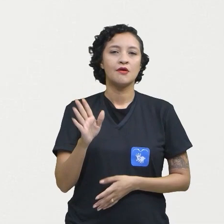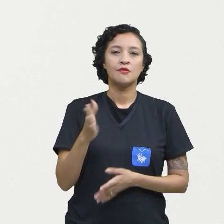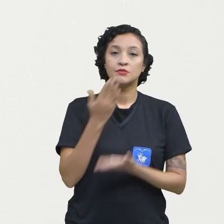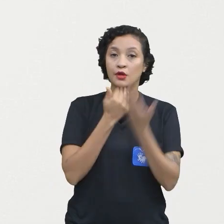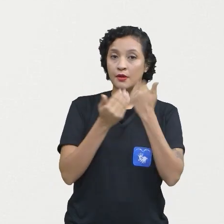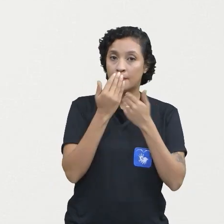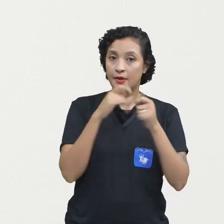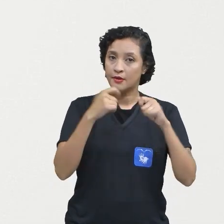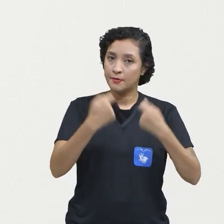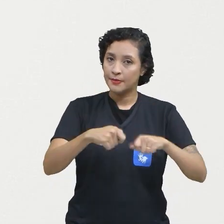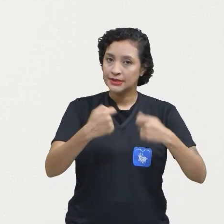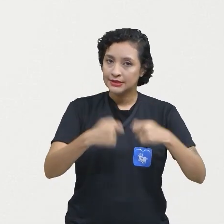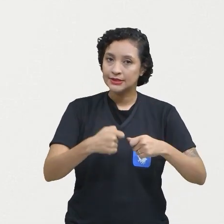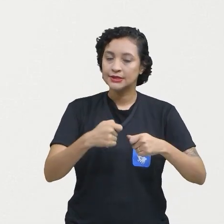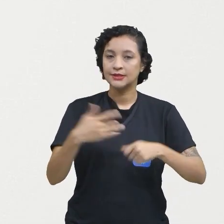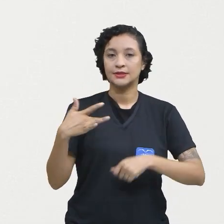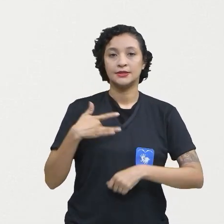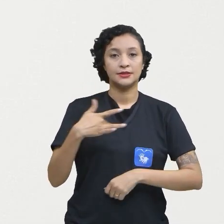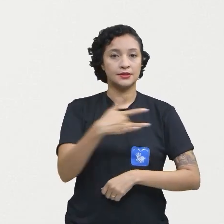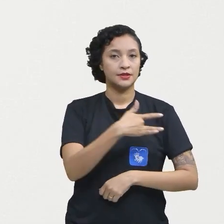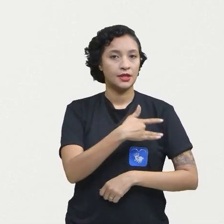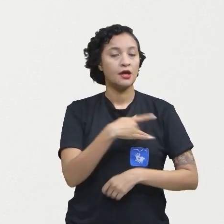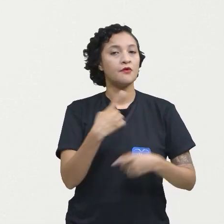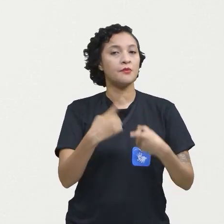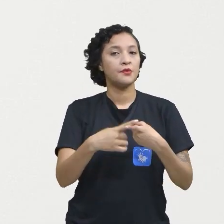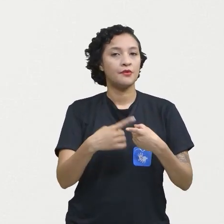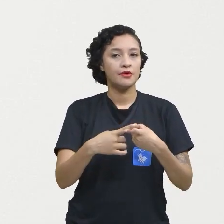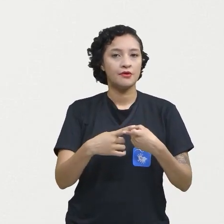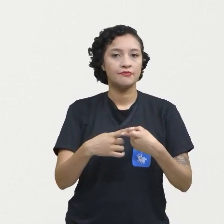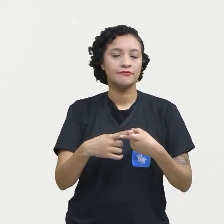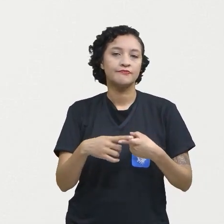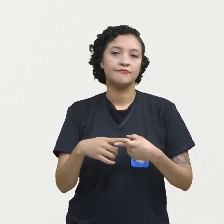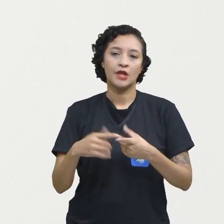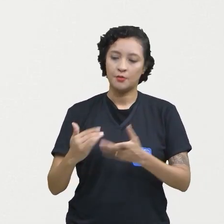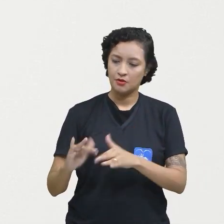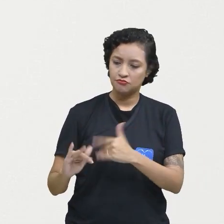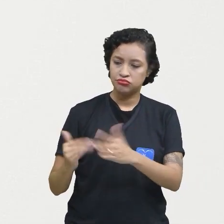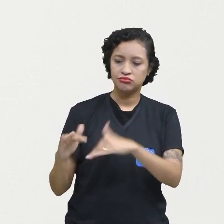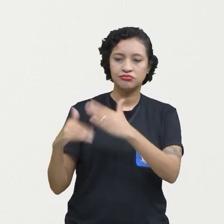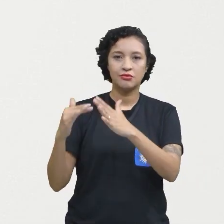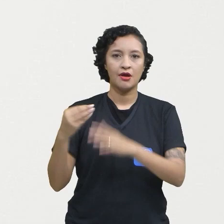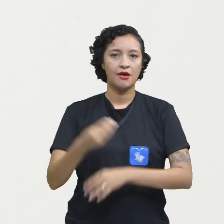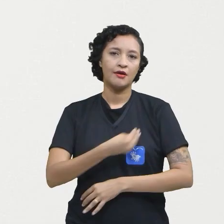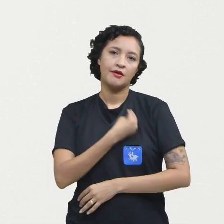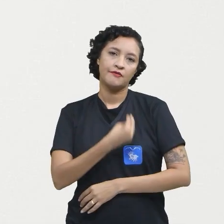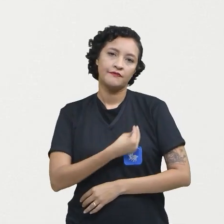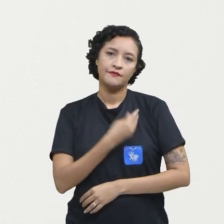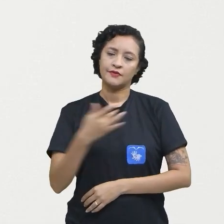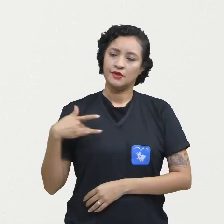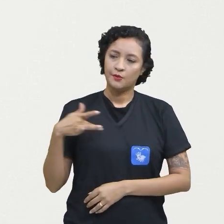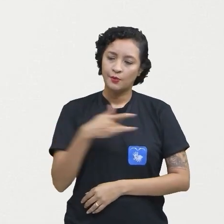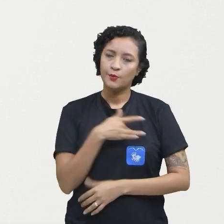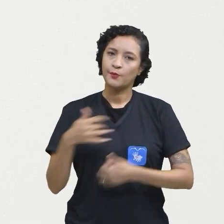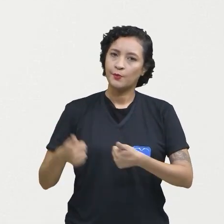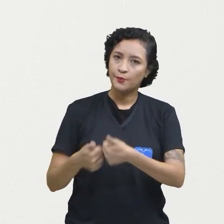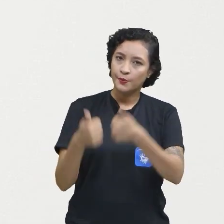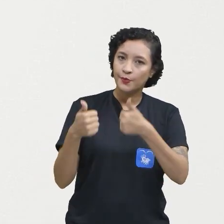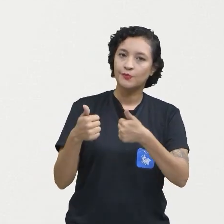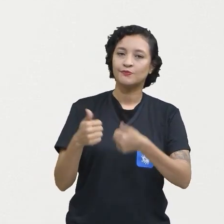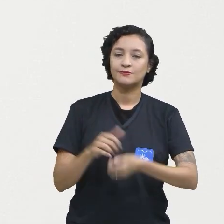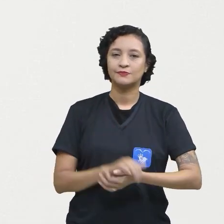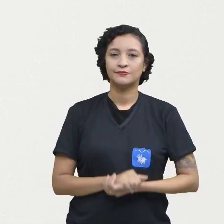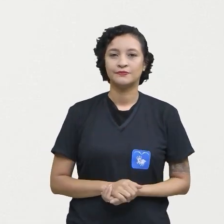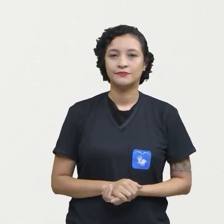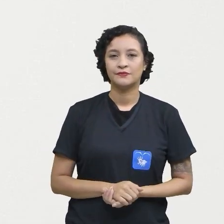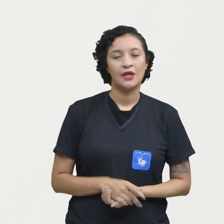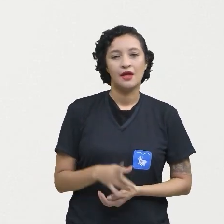alimentos ser saudáveis por conta disso, de que eles nos dão mais saúde, mais qualidade de vida. Então não adianta